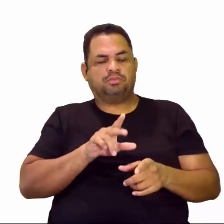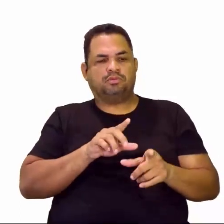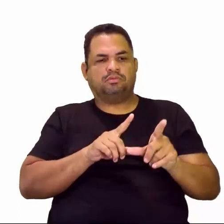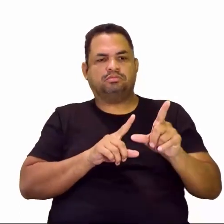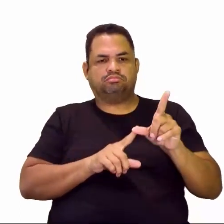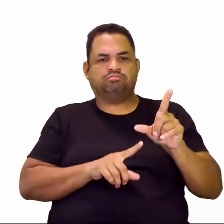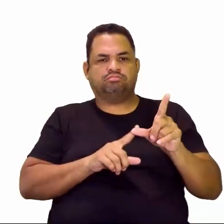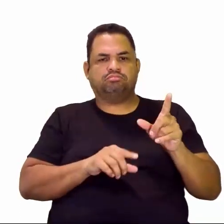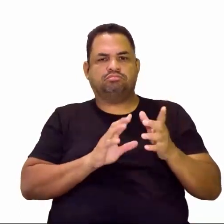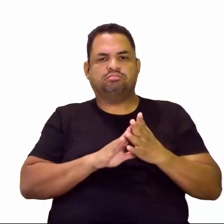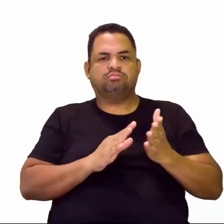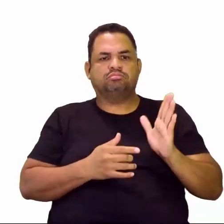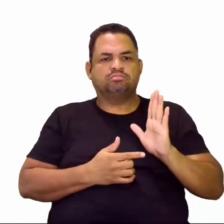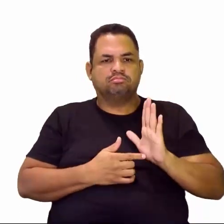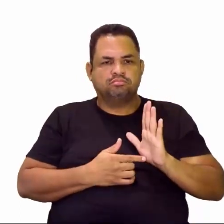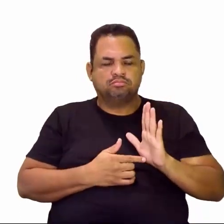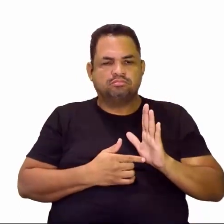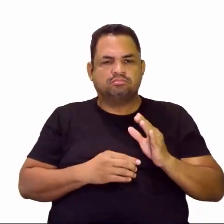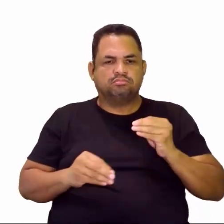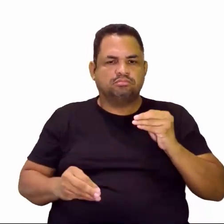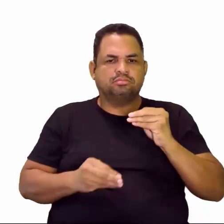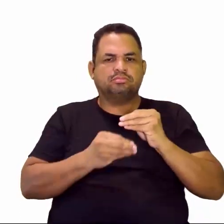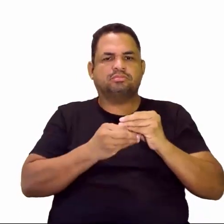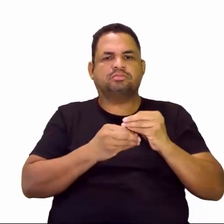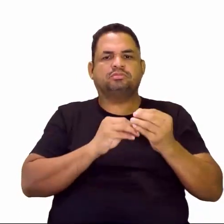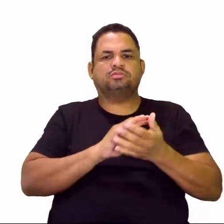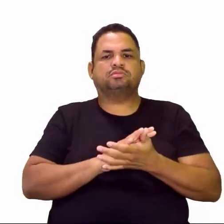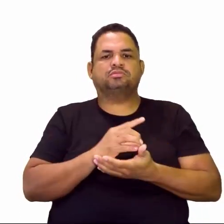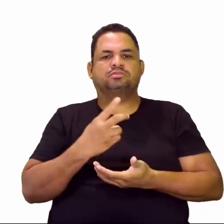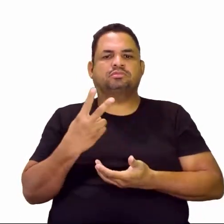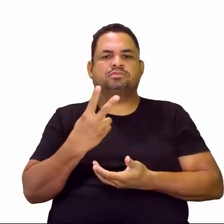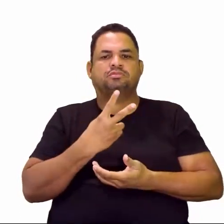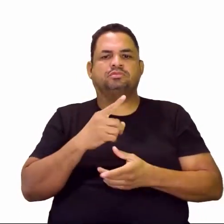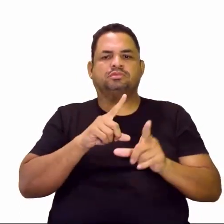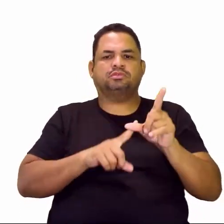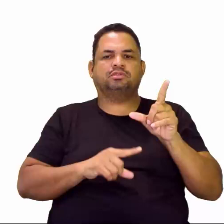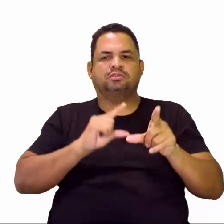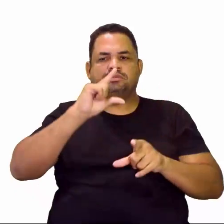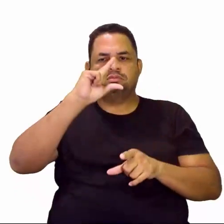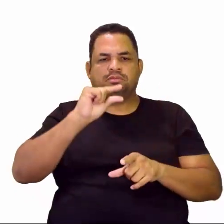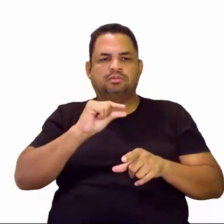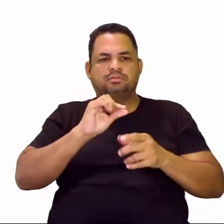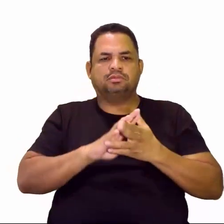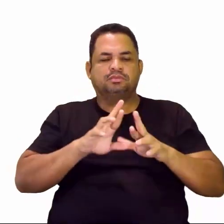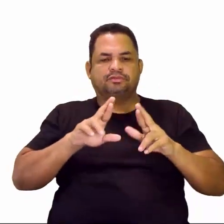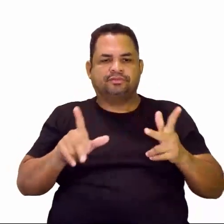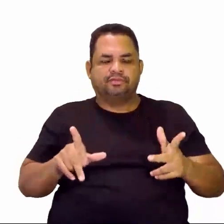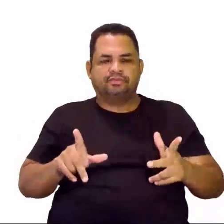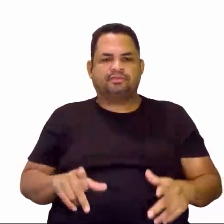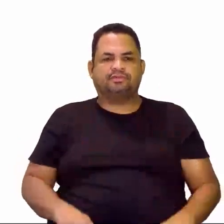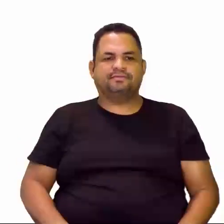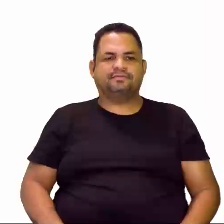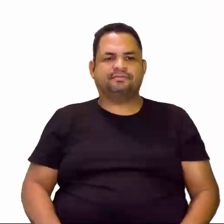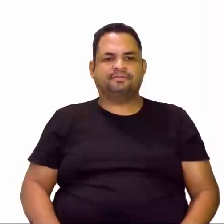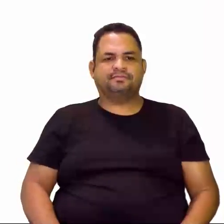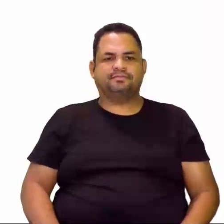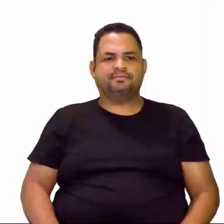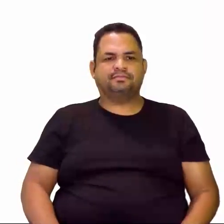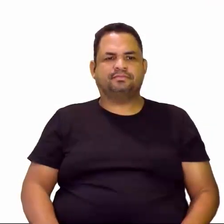mesma letra, acrescenta-se uma segunda letra minúscula para fazer a distinção. E